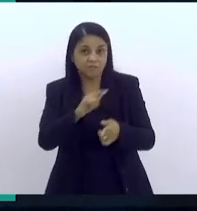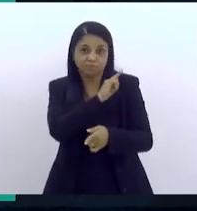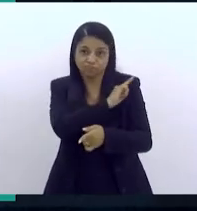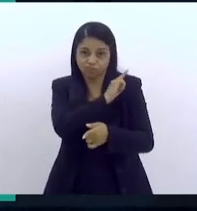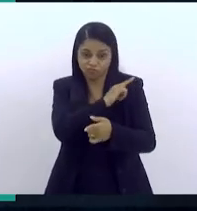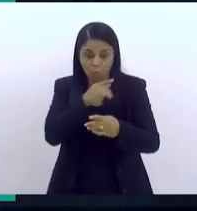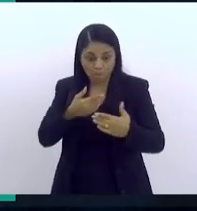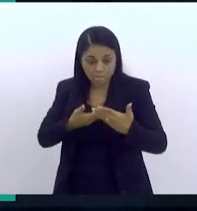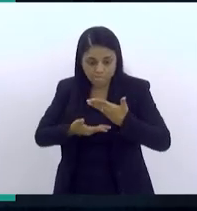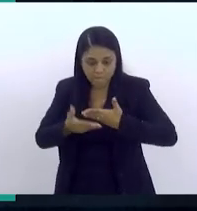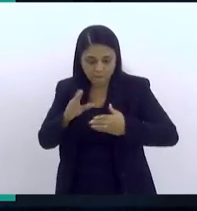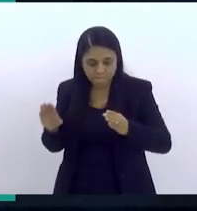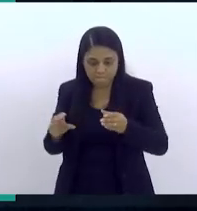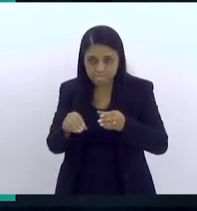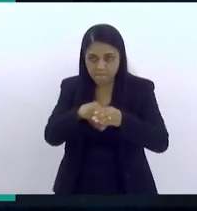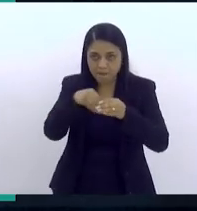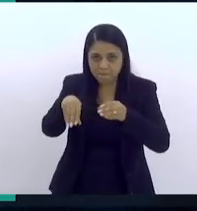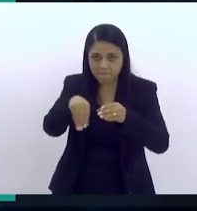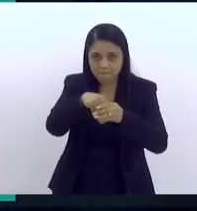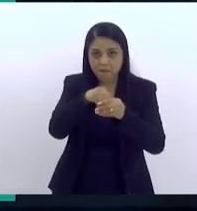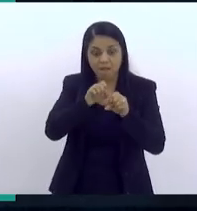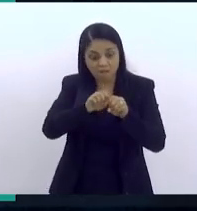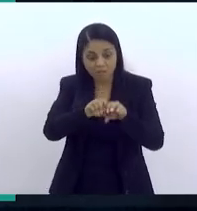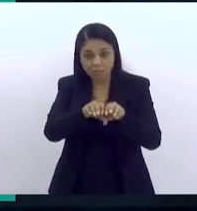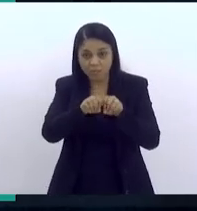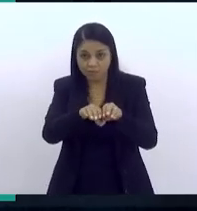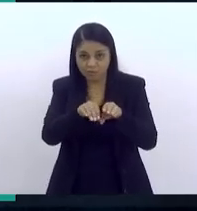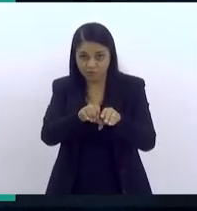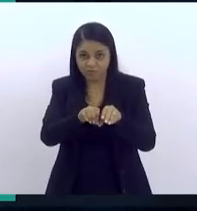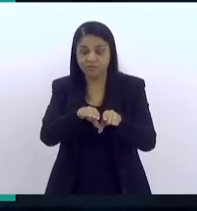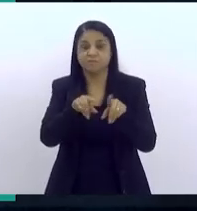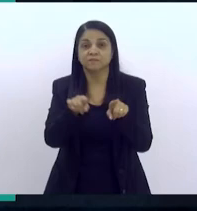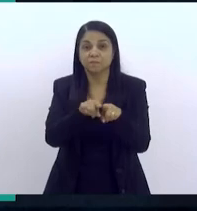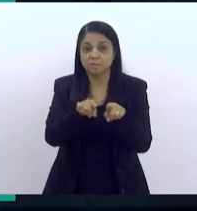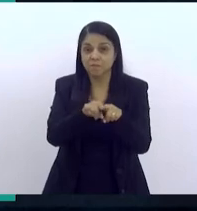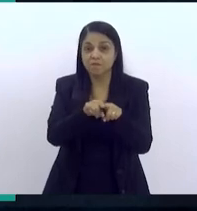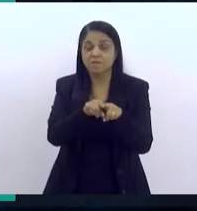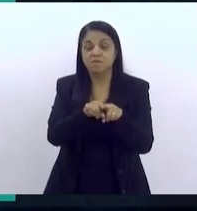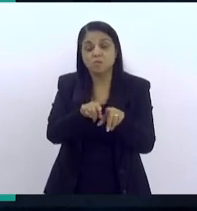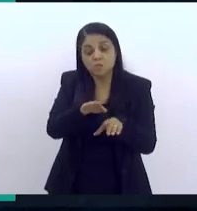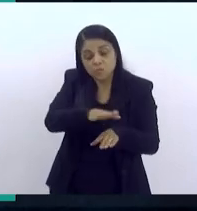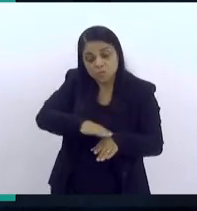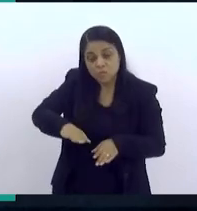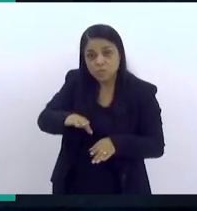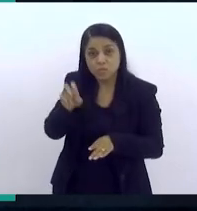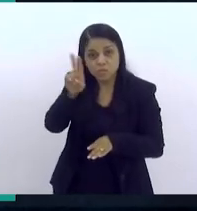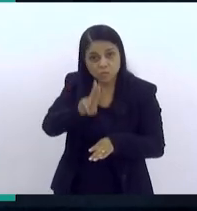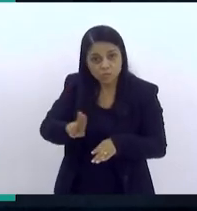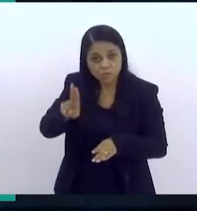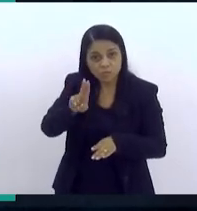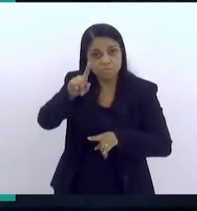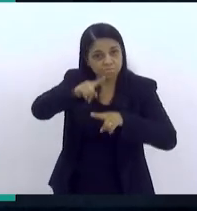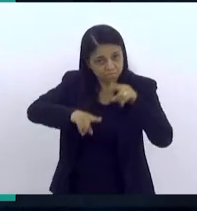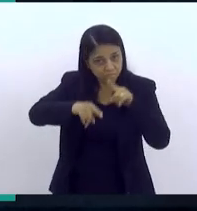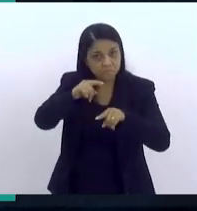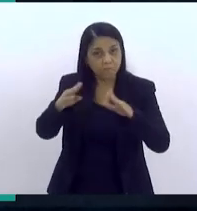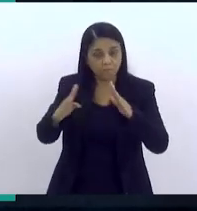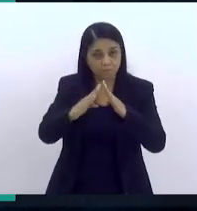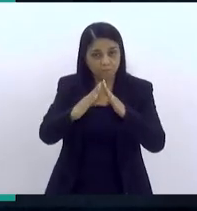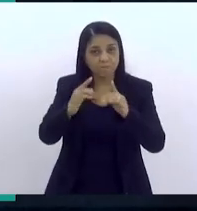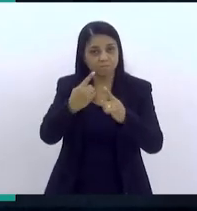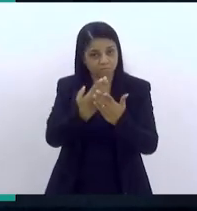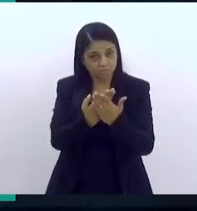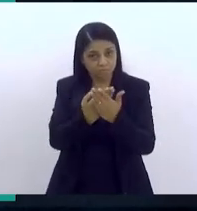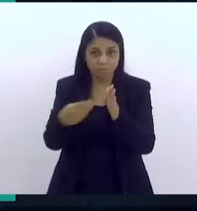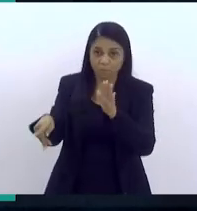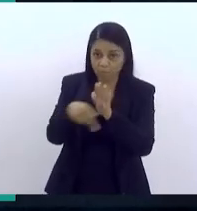incorporadas as práticas educativas e podem utilizar as instalações e equipamentos da escola então no